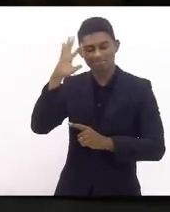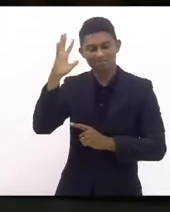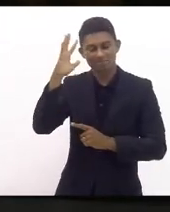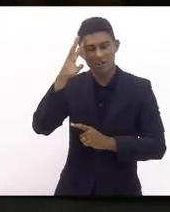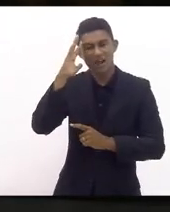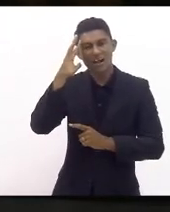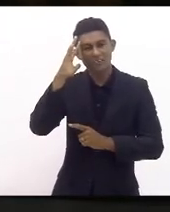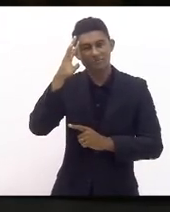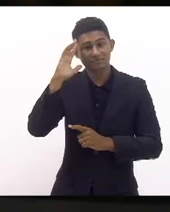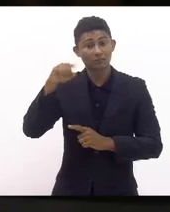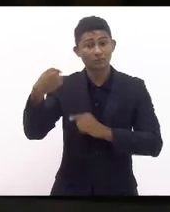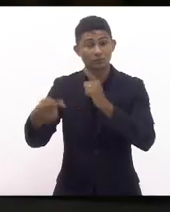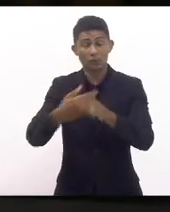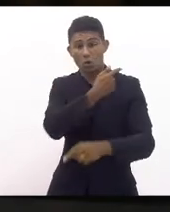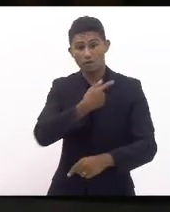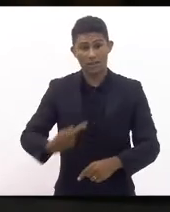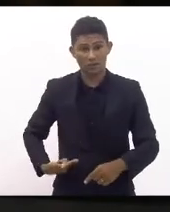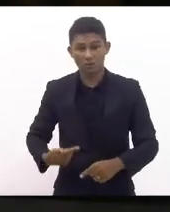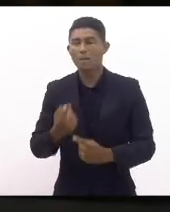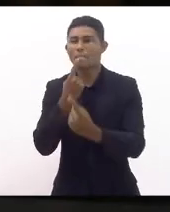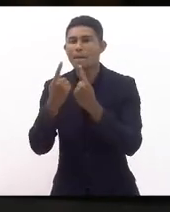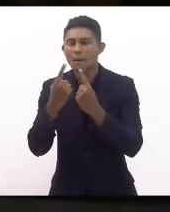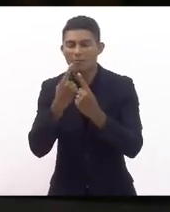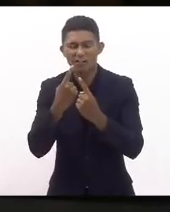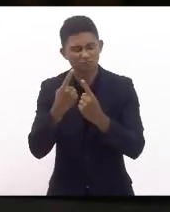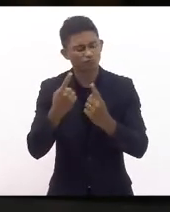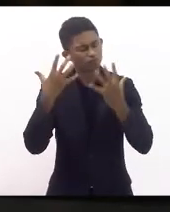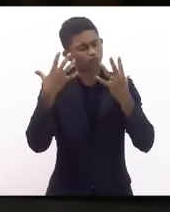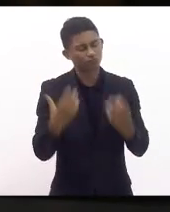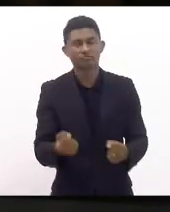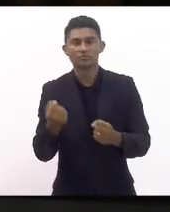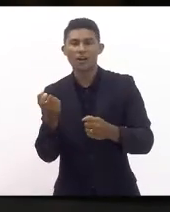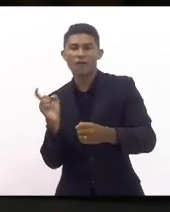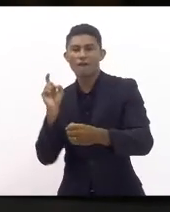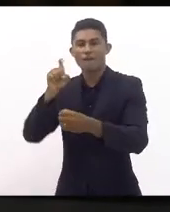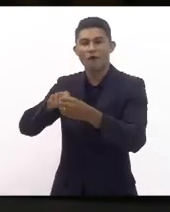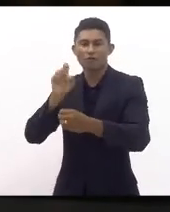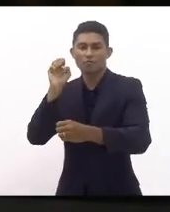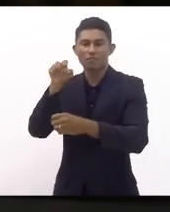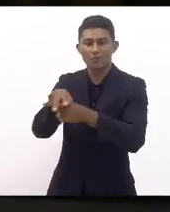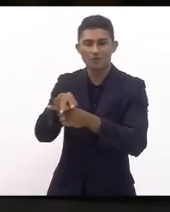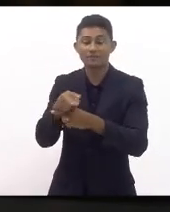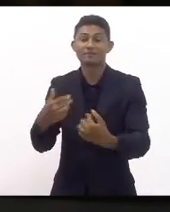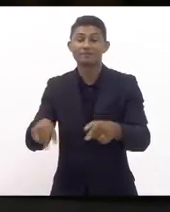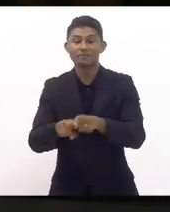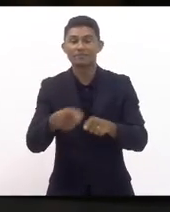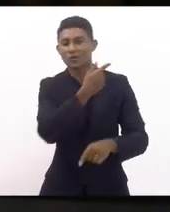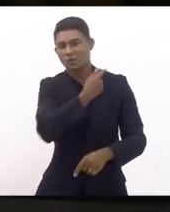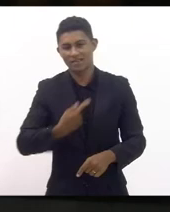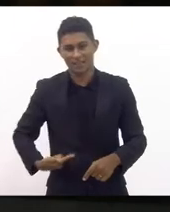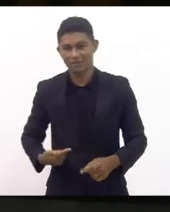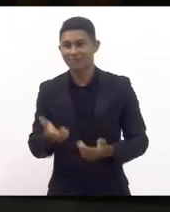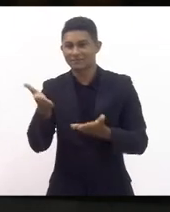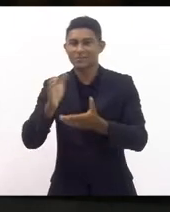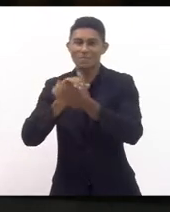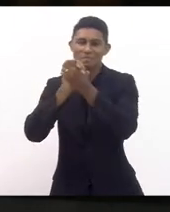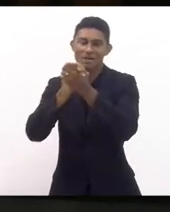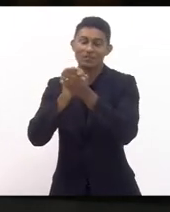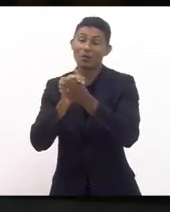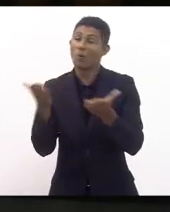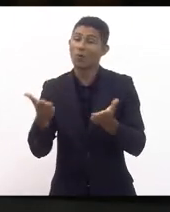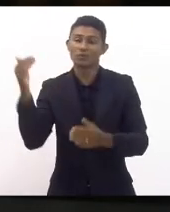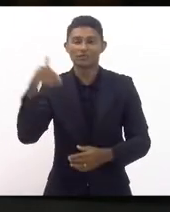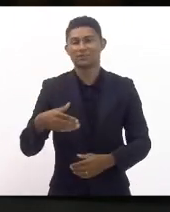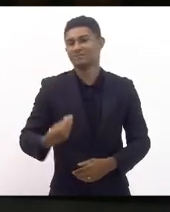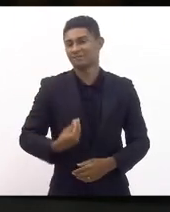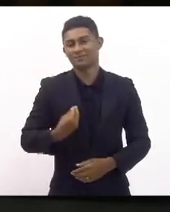acabei estando aqui, né? Ao mesmo tempo, já cumprimento também o governador, que não pôde estar presente.